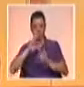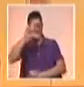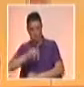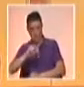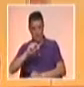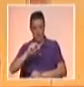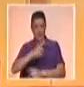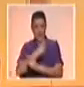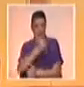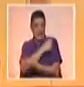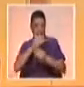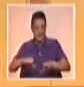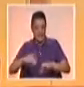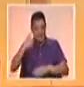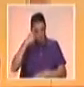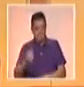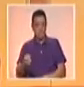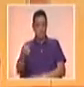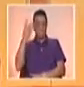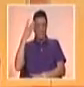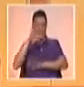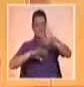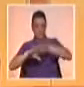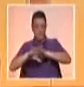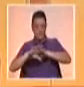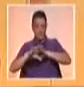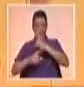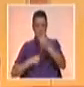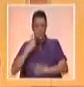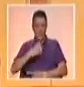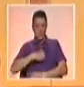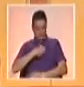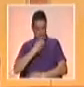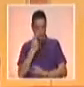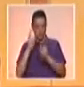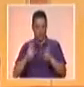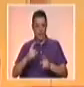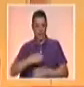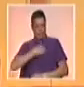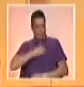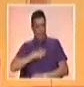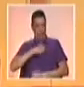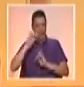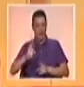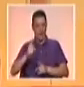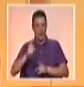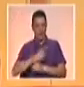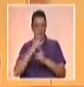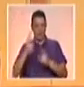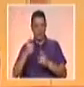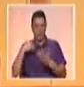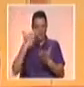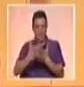possível a essa criança a compreender e fazer a leitura dos seus sentimentos e das suas emoções. Isto